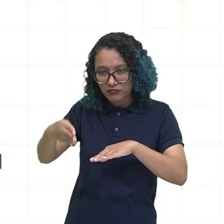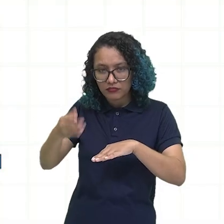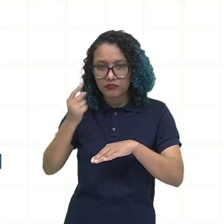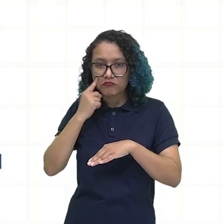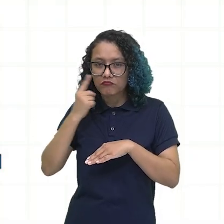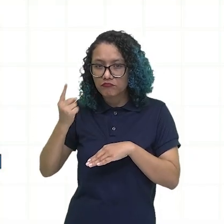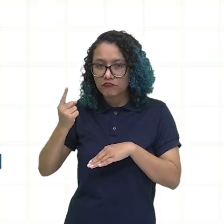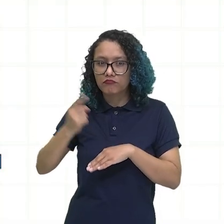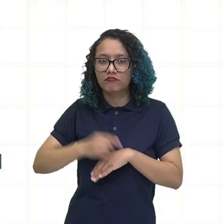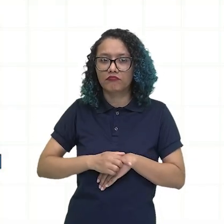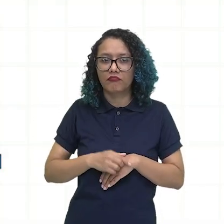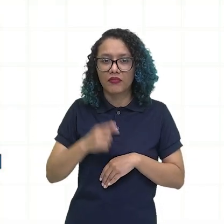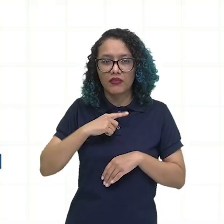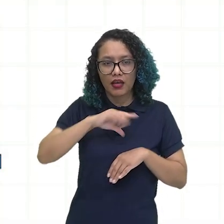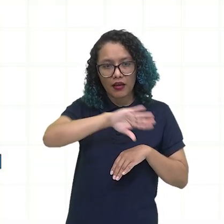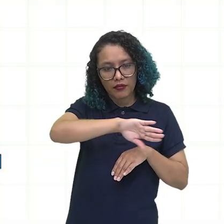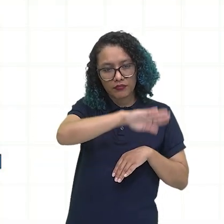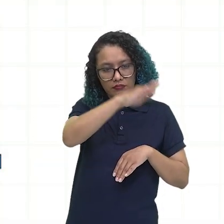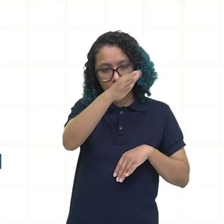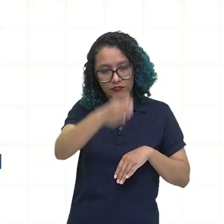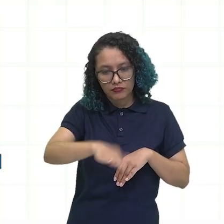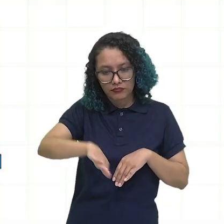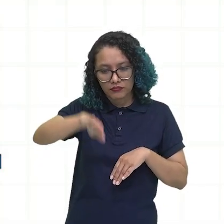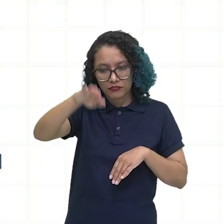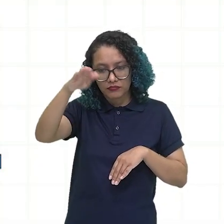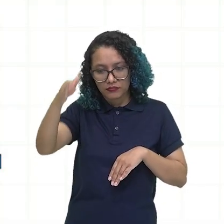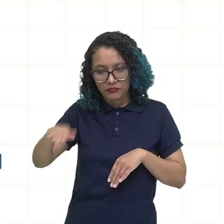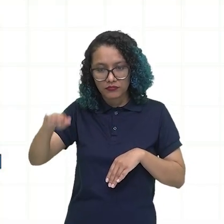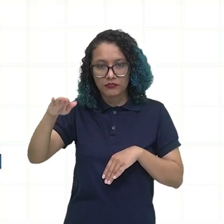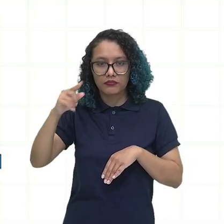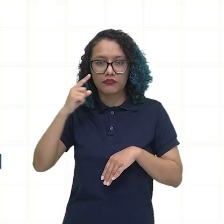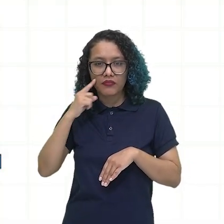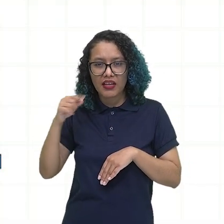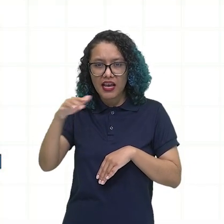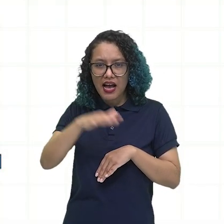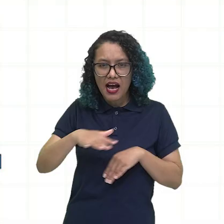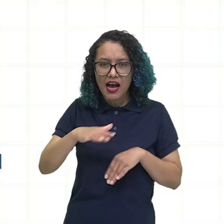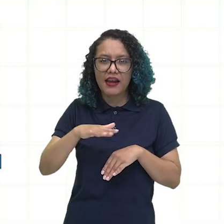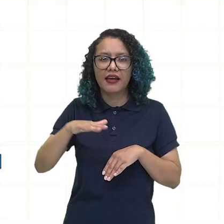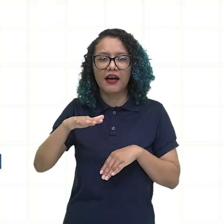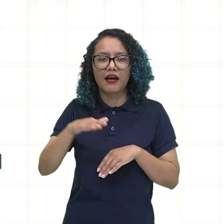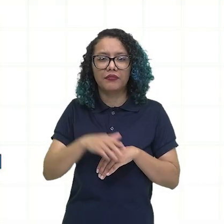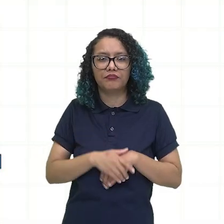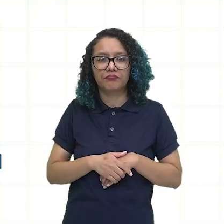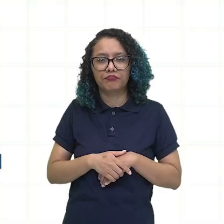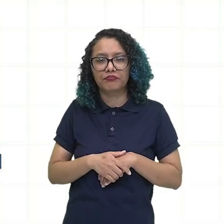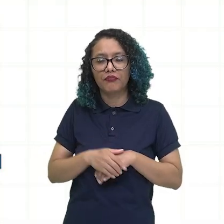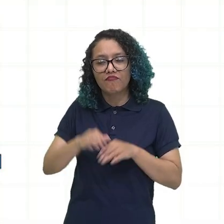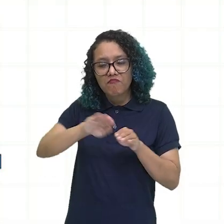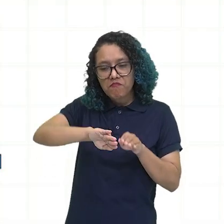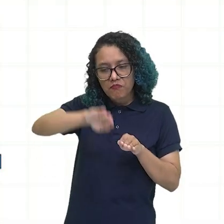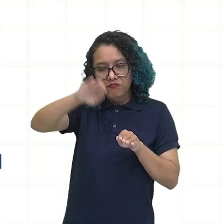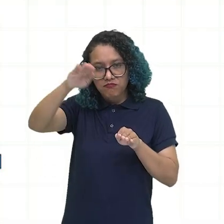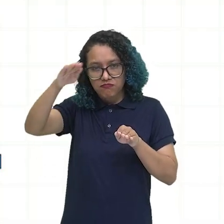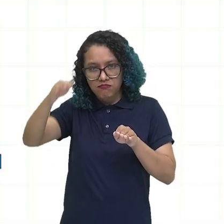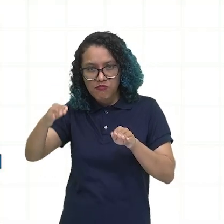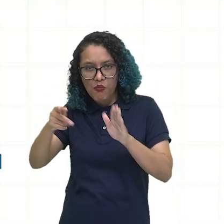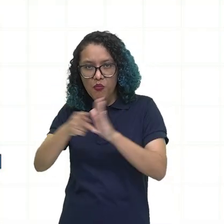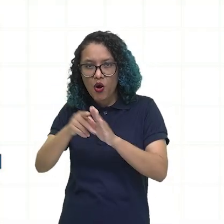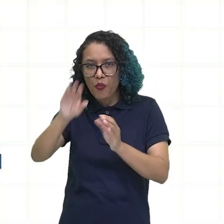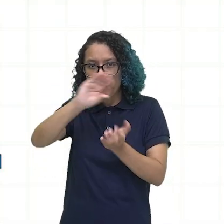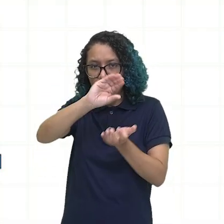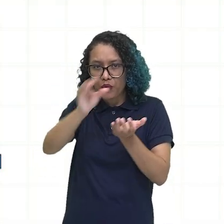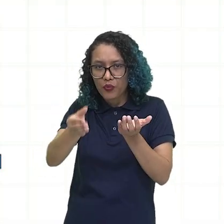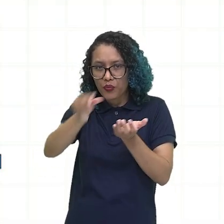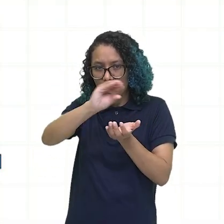ó, que nós observamos que são regiões, o quê? Mais largas da crosta terrestre, certo? Que